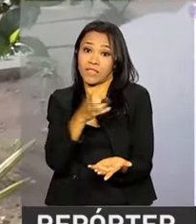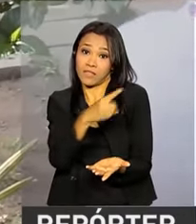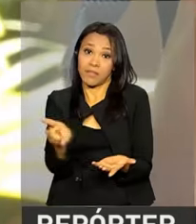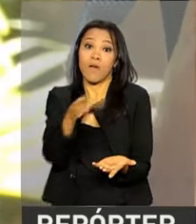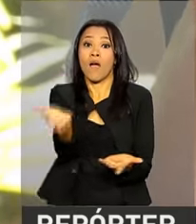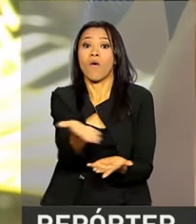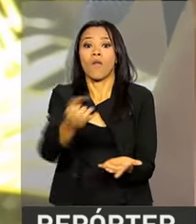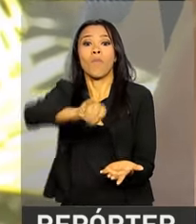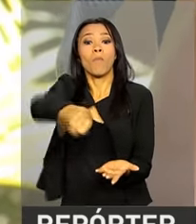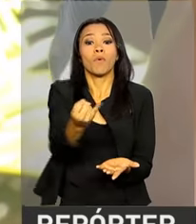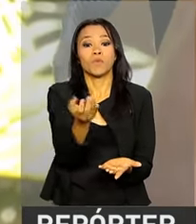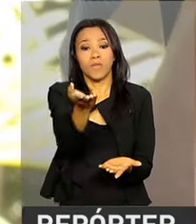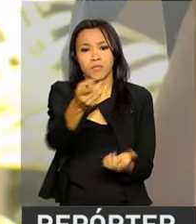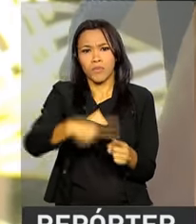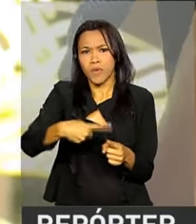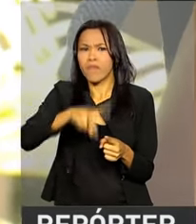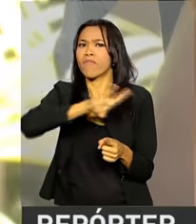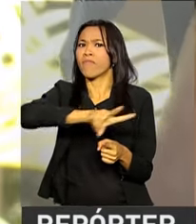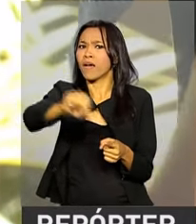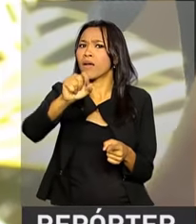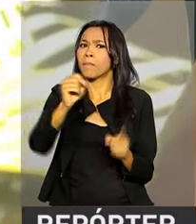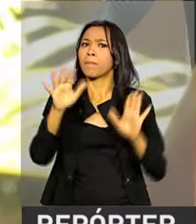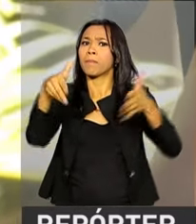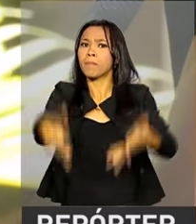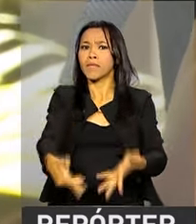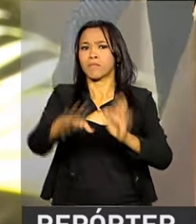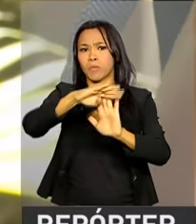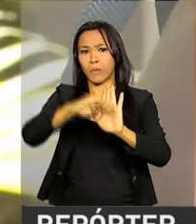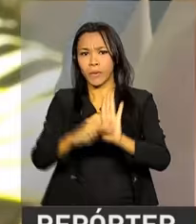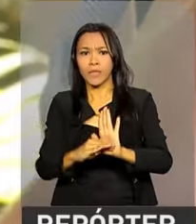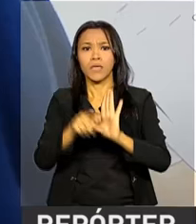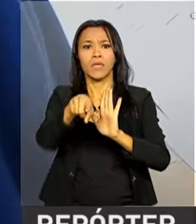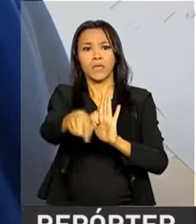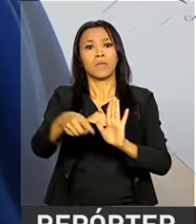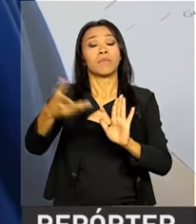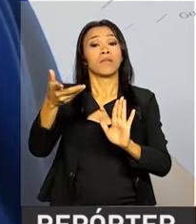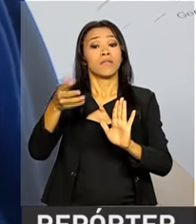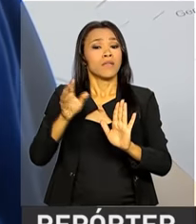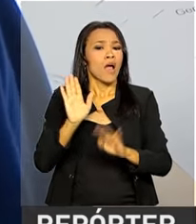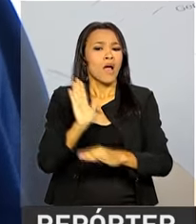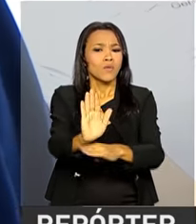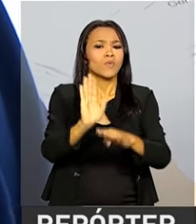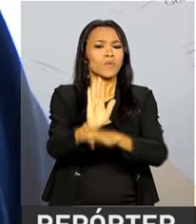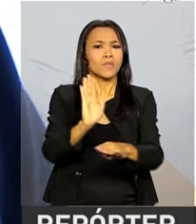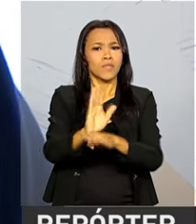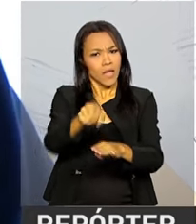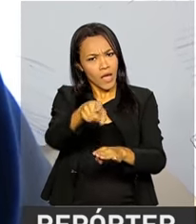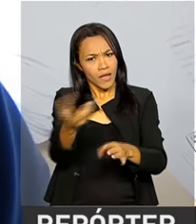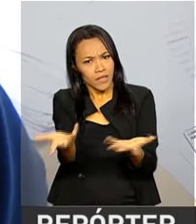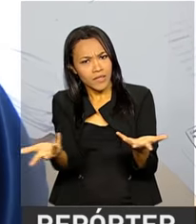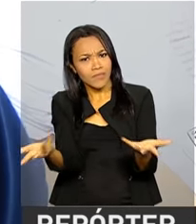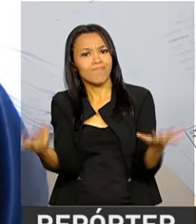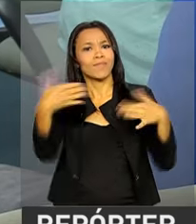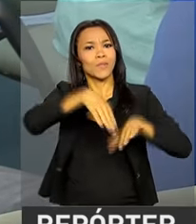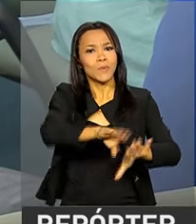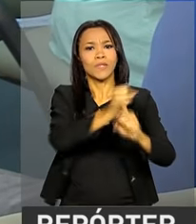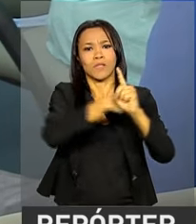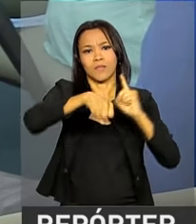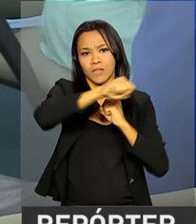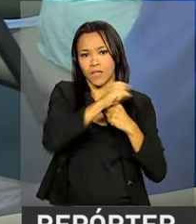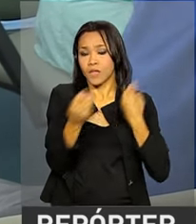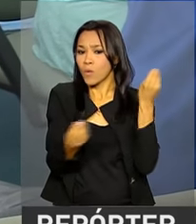oportunidade isso porque Vão fazer parte do programa aprendiz na medida que vai ajudá-los a se reinserir na